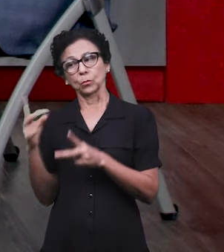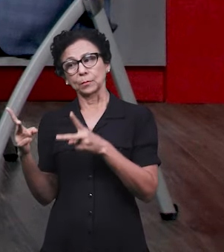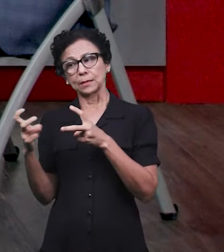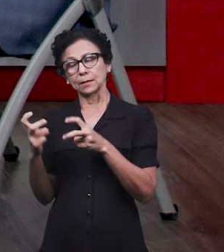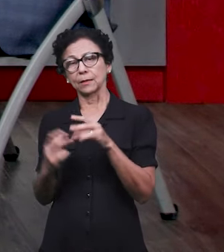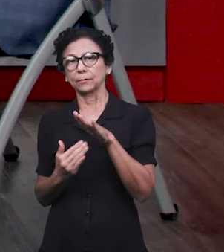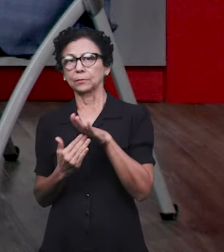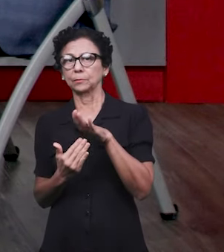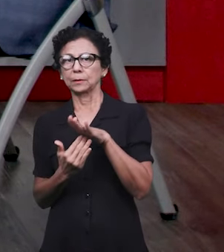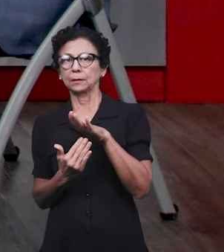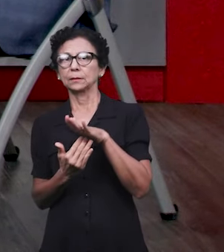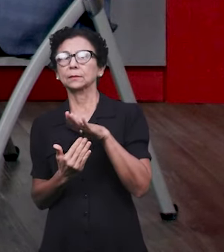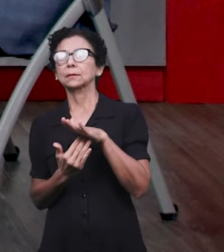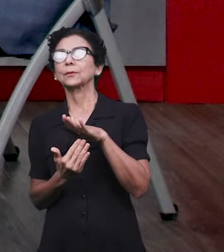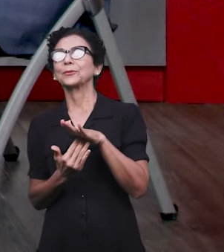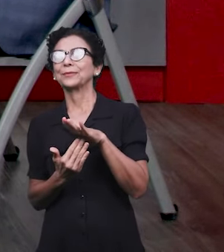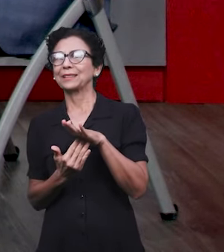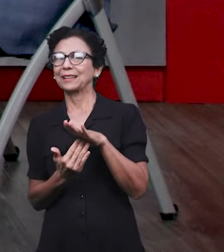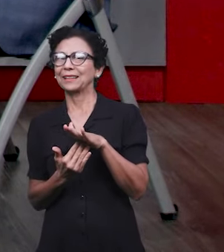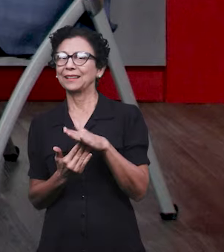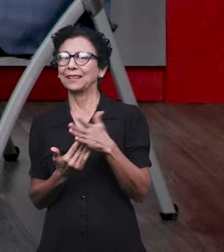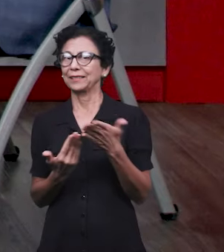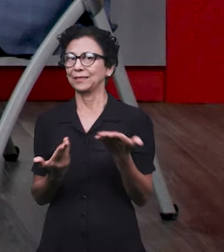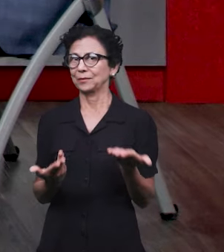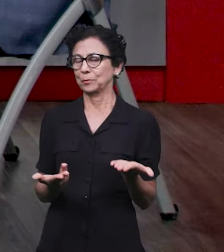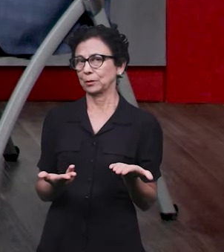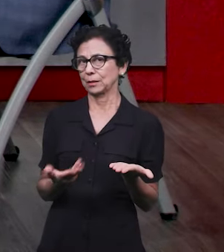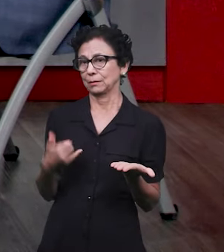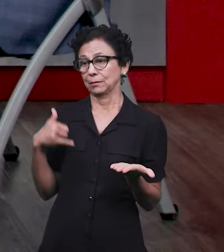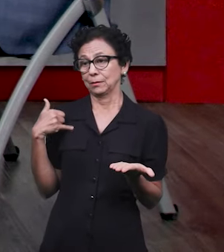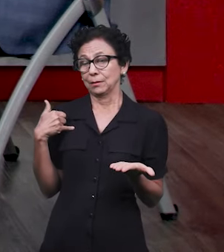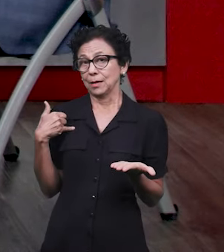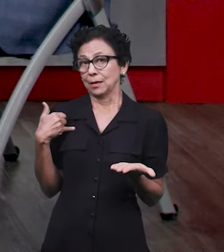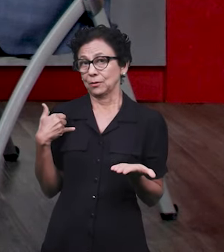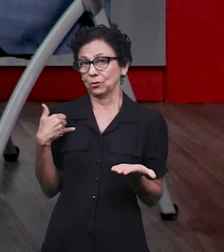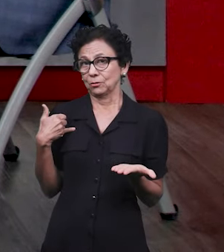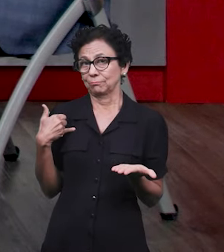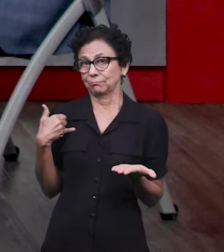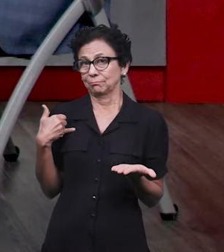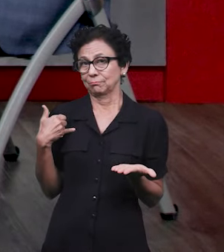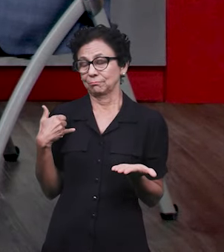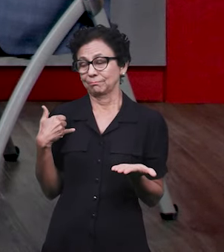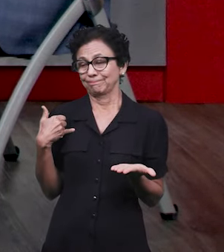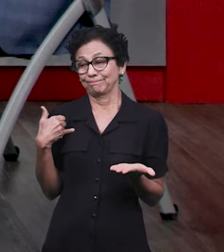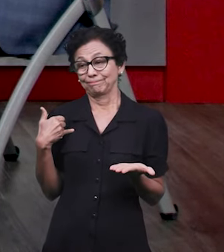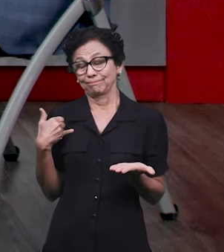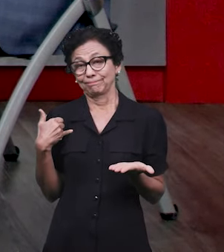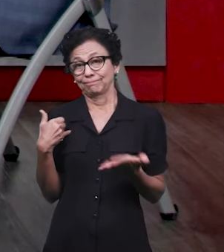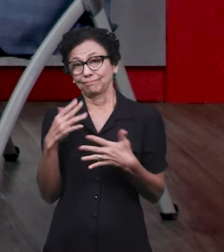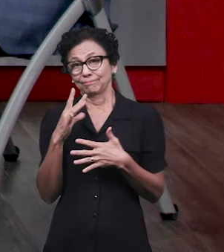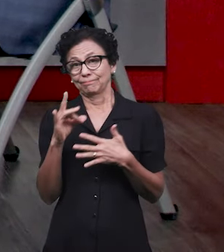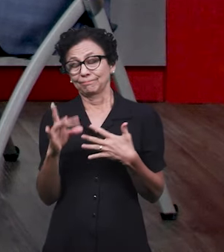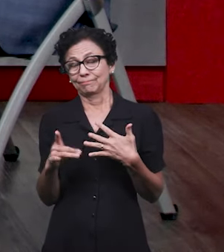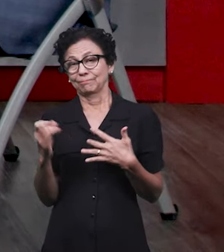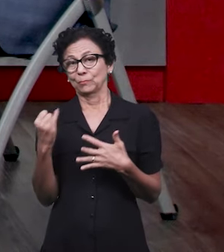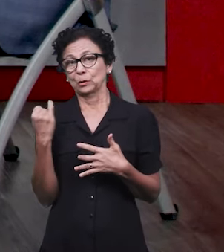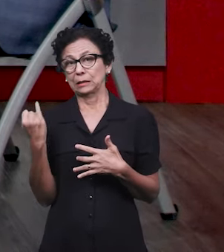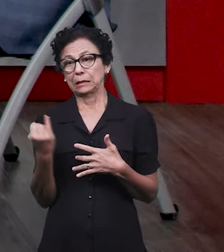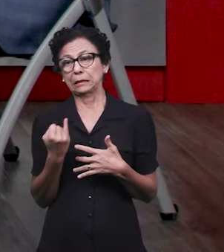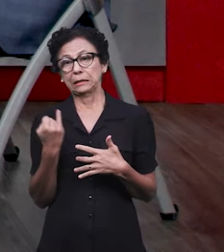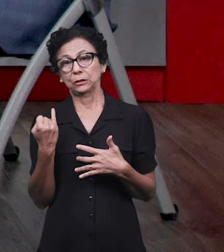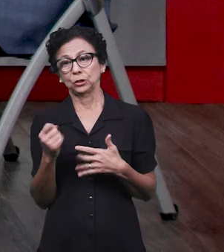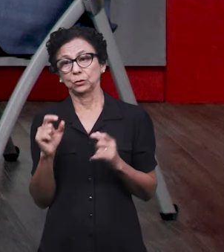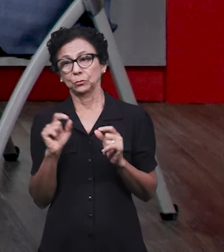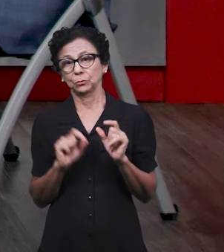né, deste idoso até por conta da sua idade. Outro detalhe muito importante